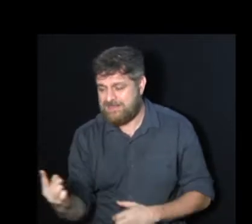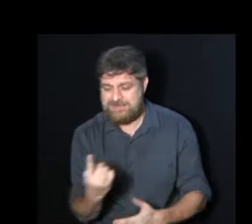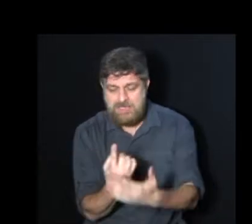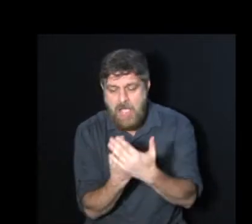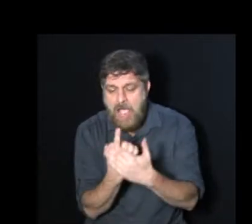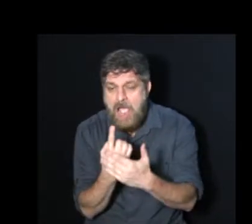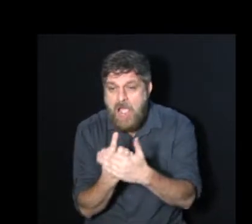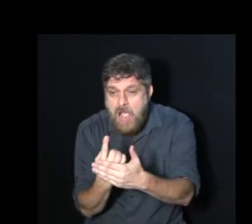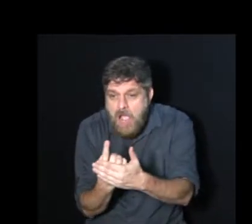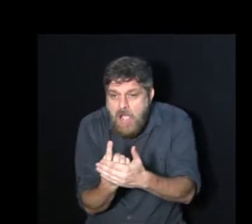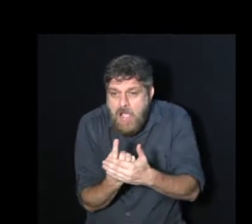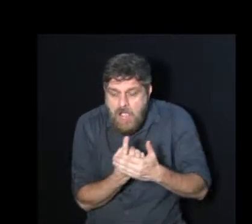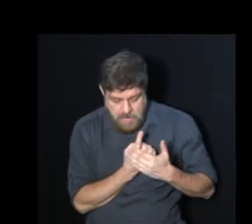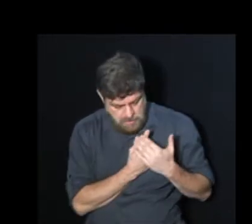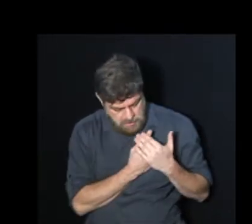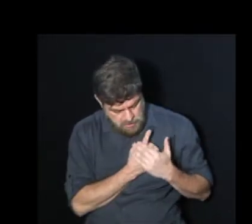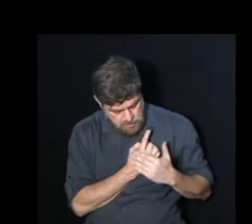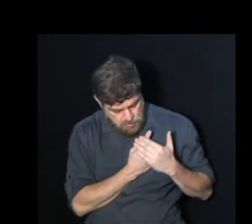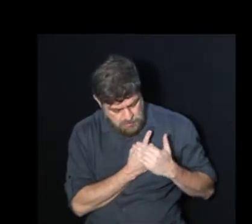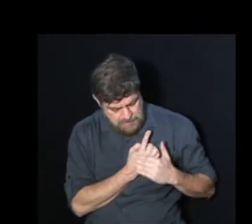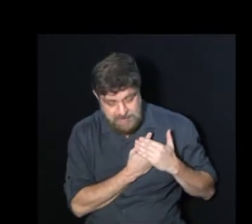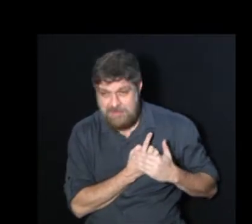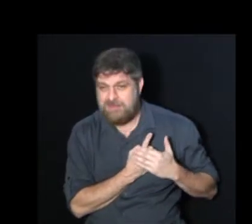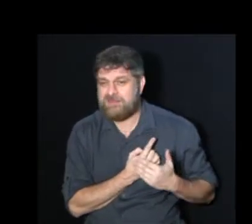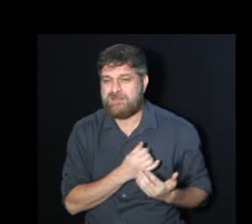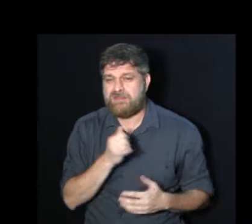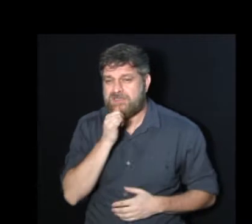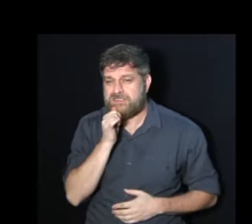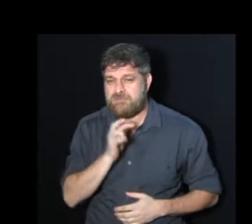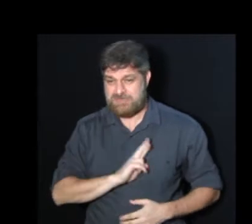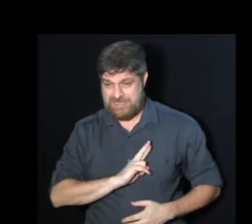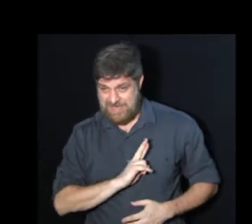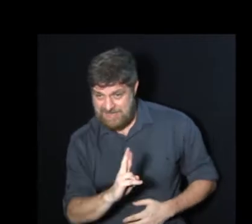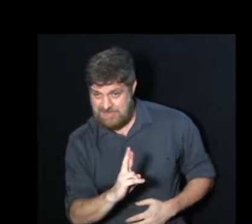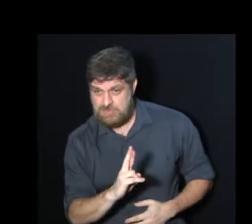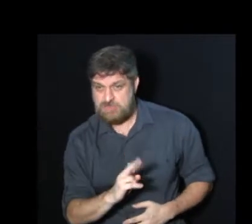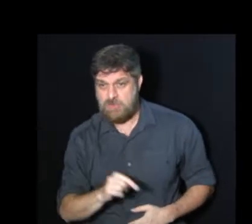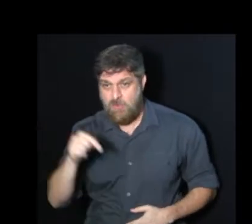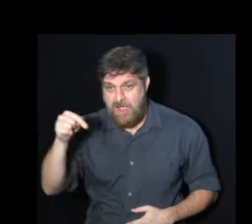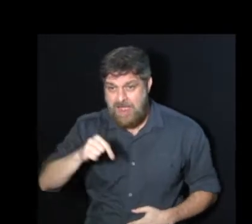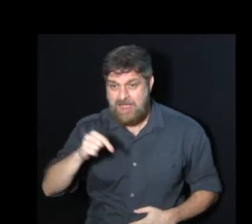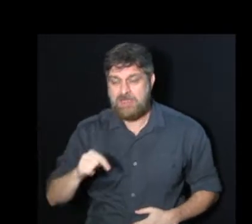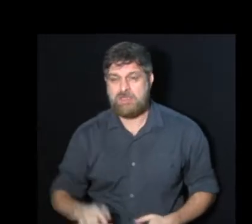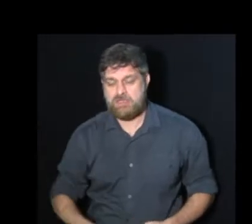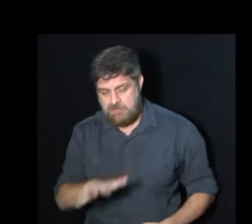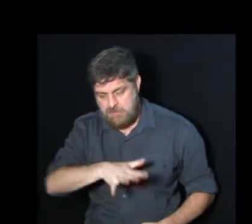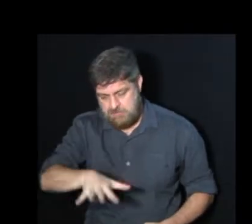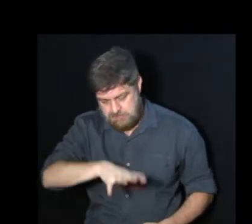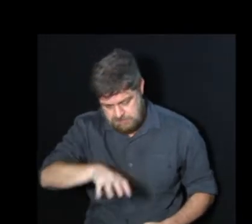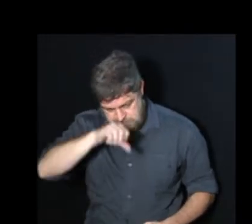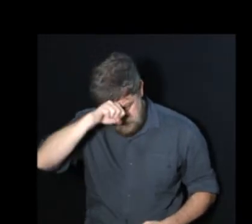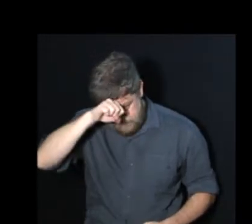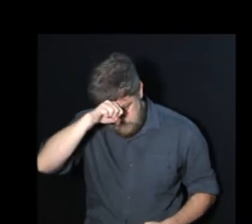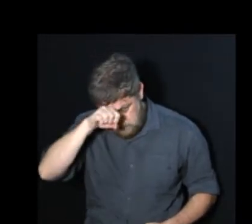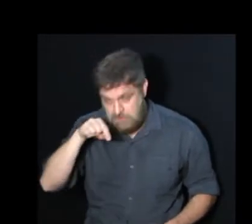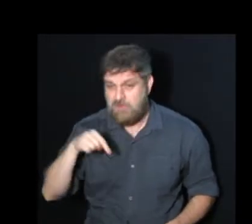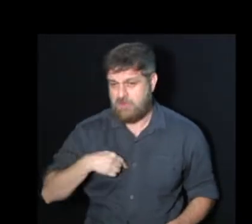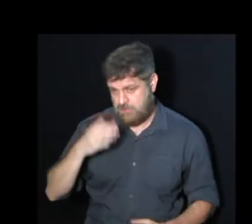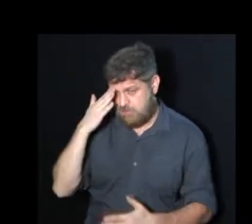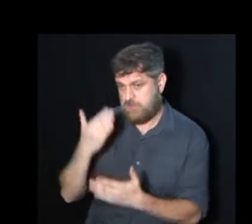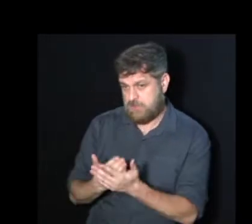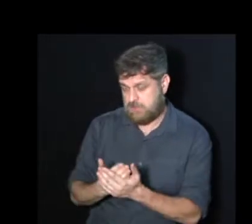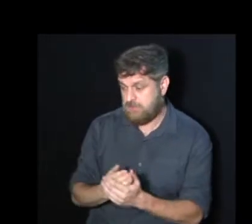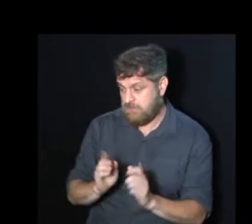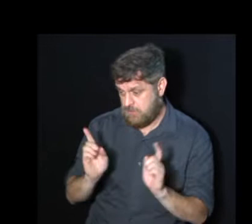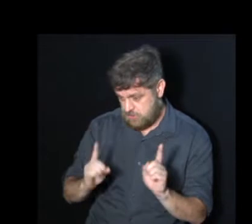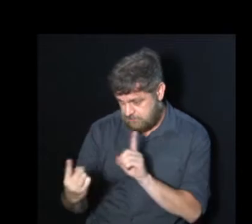Então, se frequentam alguma religião, e aqui, no caso dos terreiros, eu imagino que vocês já possam ter